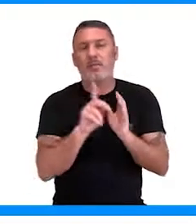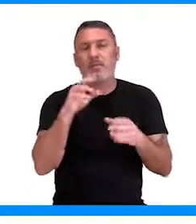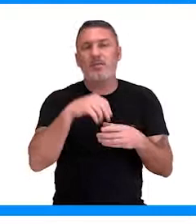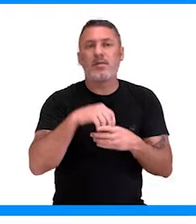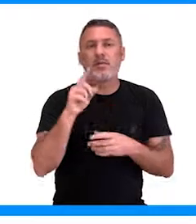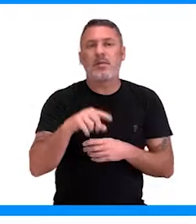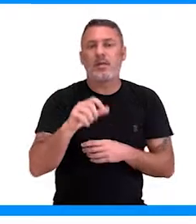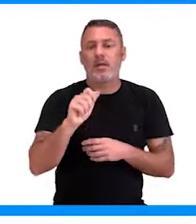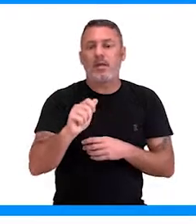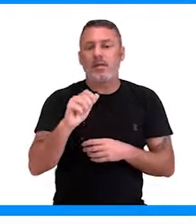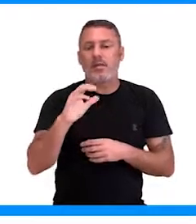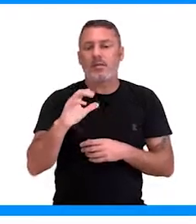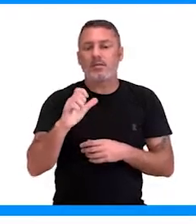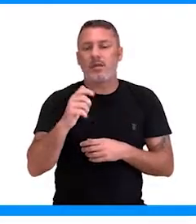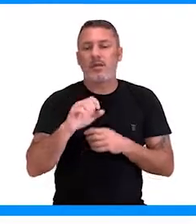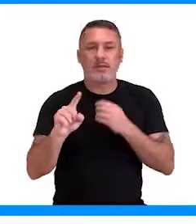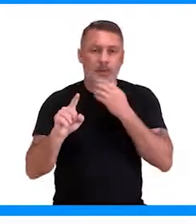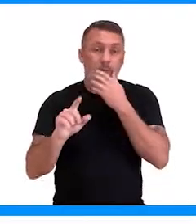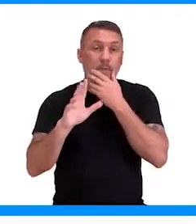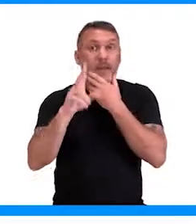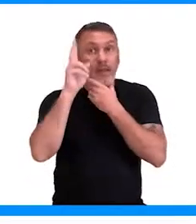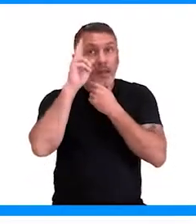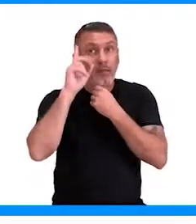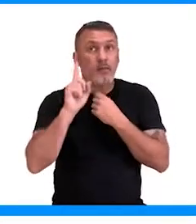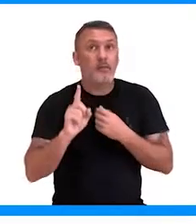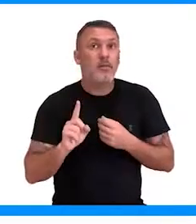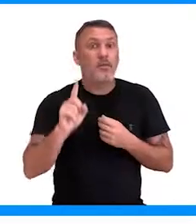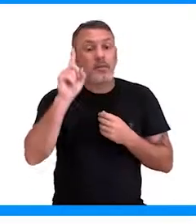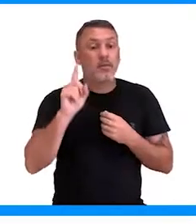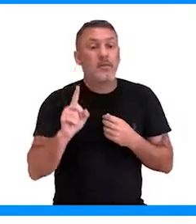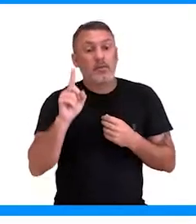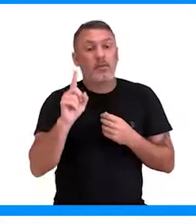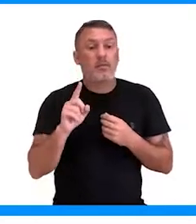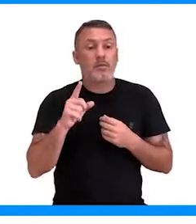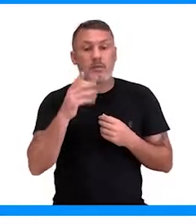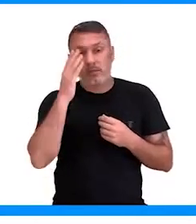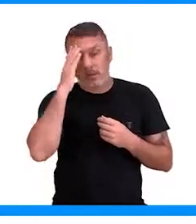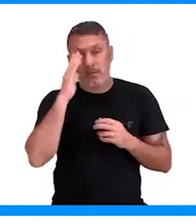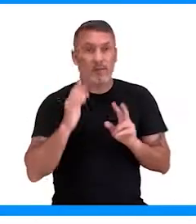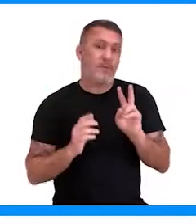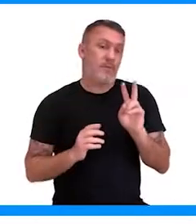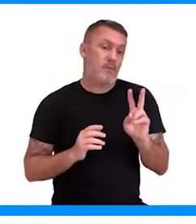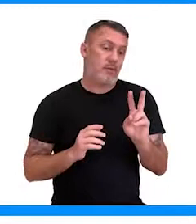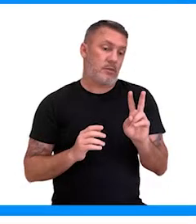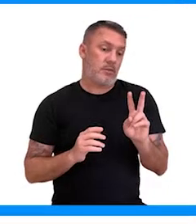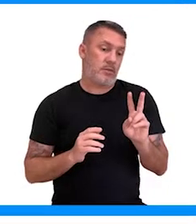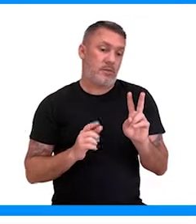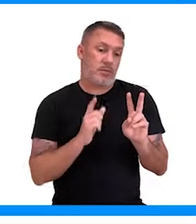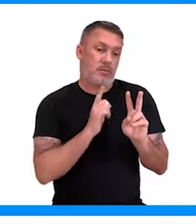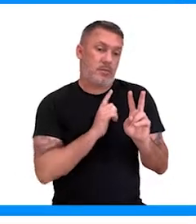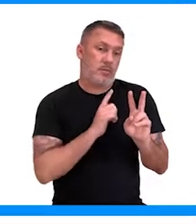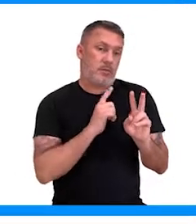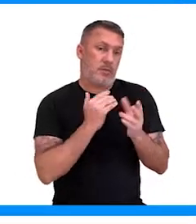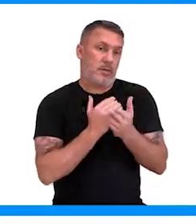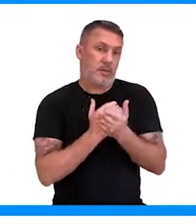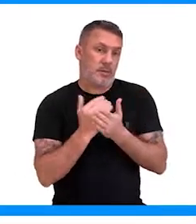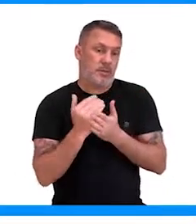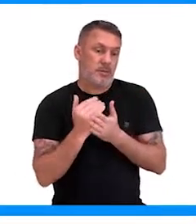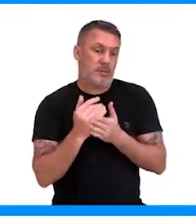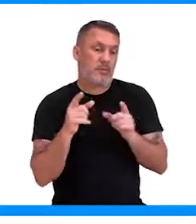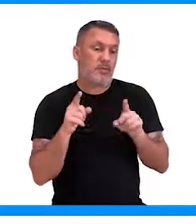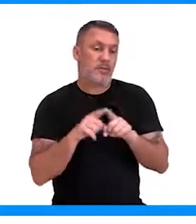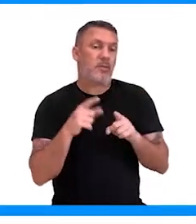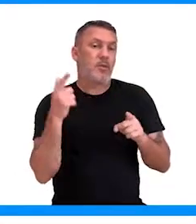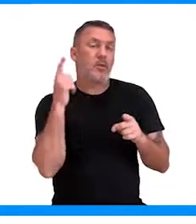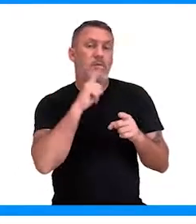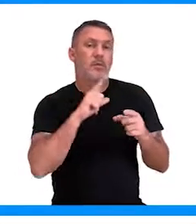aceleração. Qual dessas 3 equações eu tenho velocidade